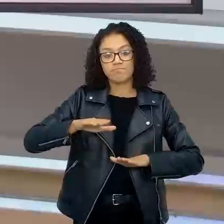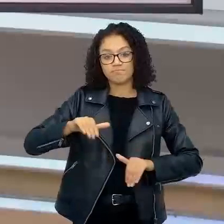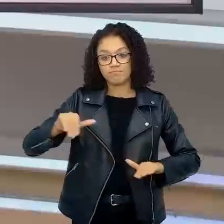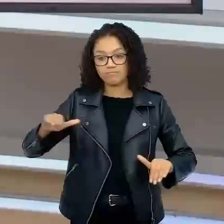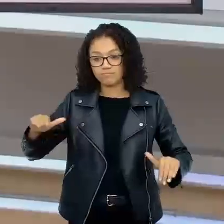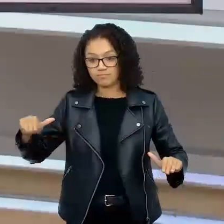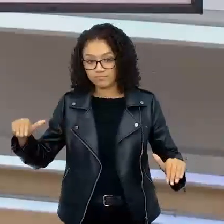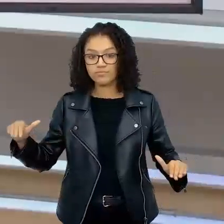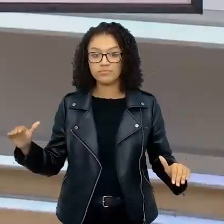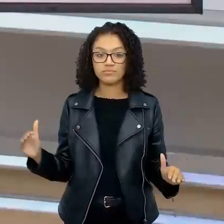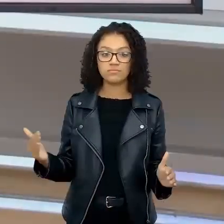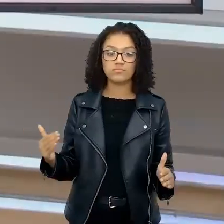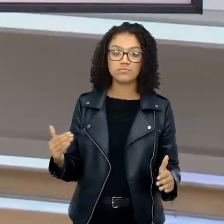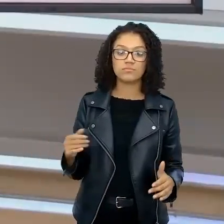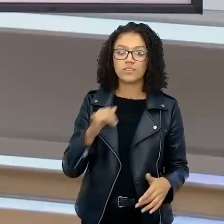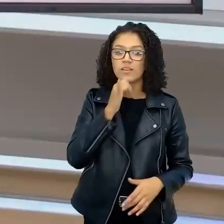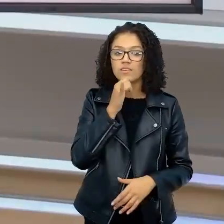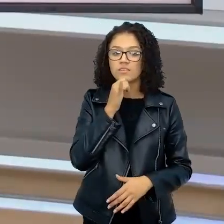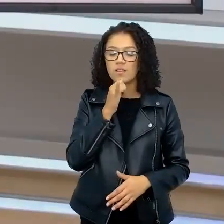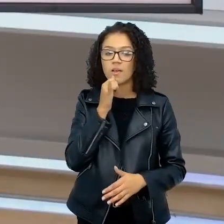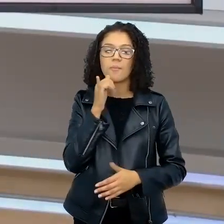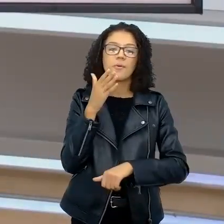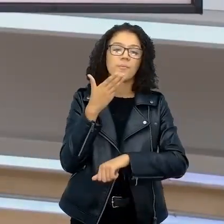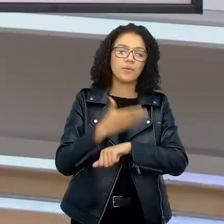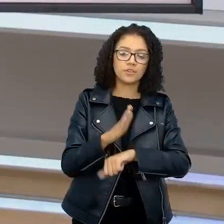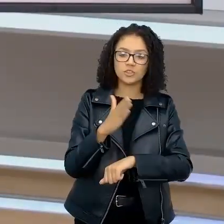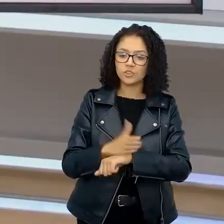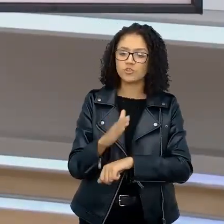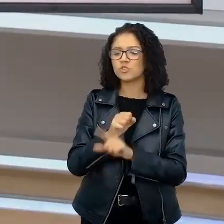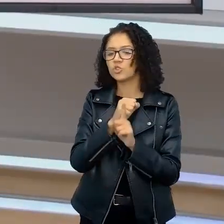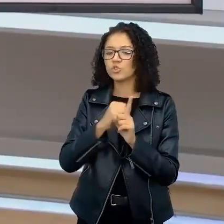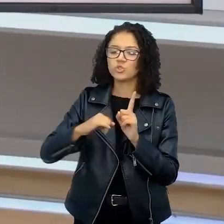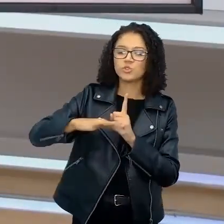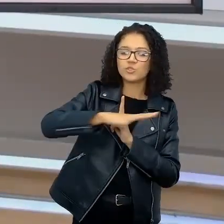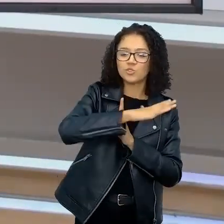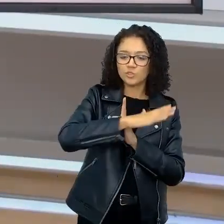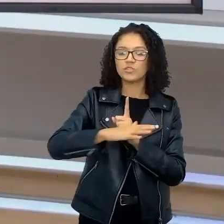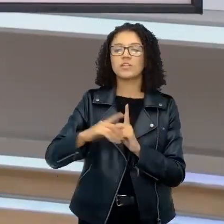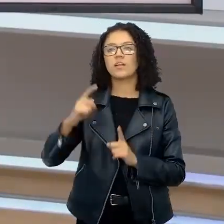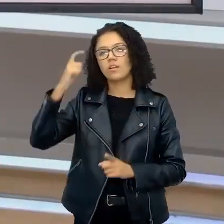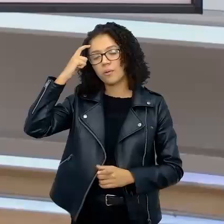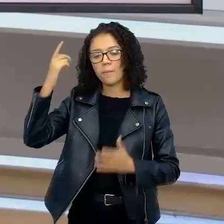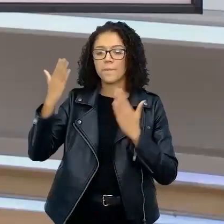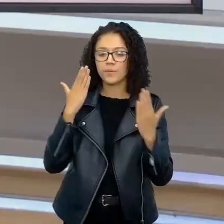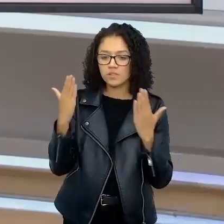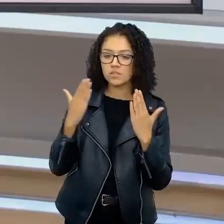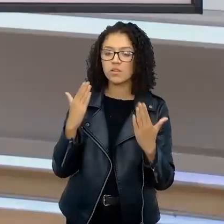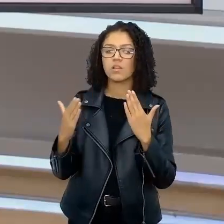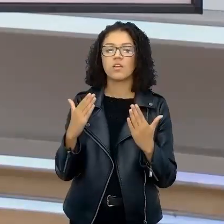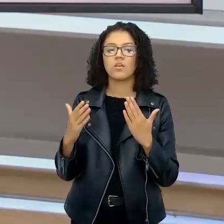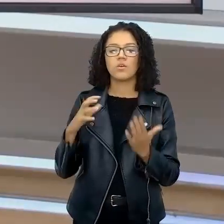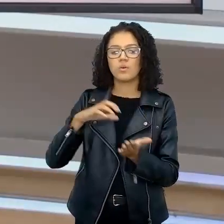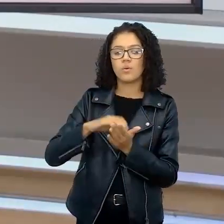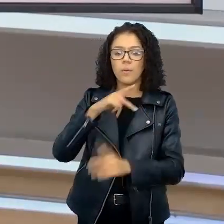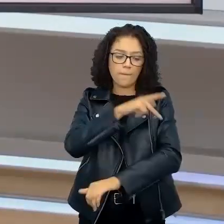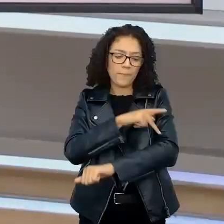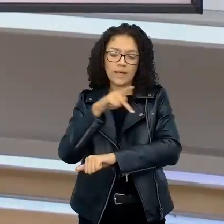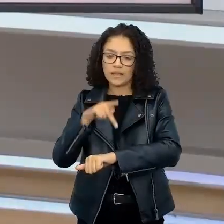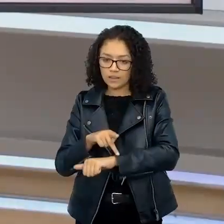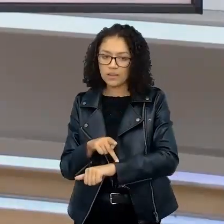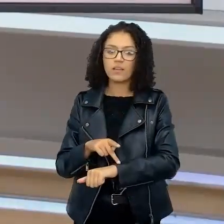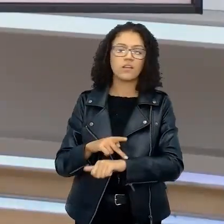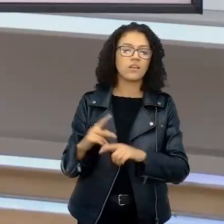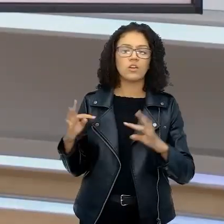contraturno escolar para ter atividades socioeducativas, com psicólogos, assistentes sociais, pedagogos,